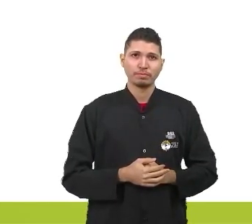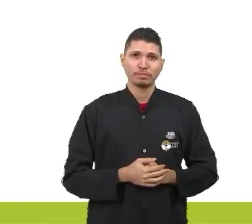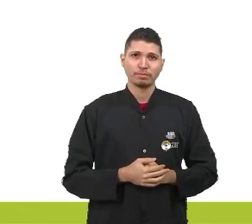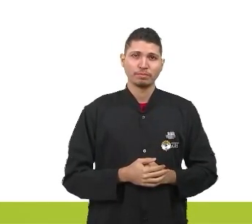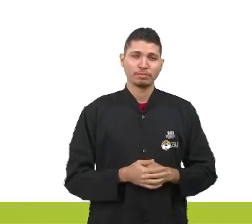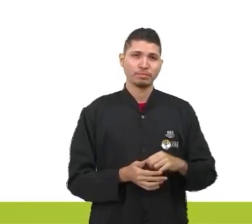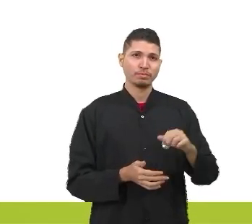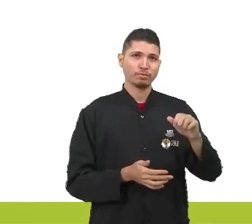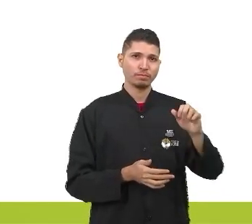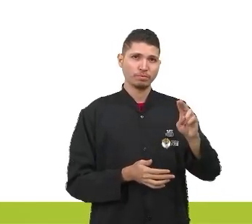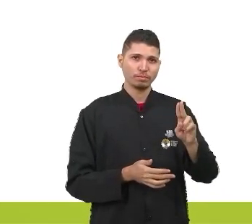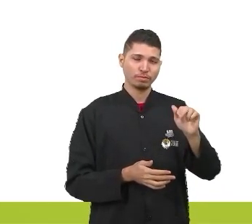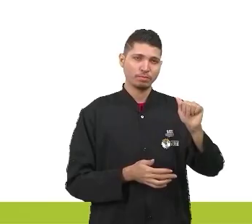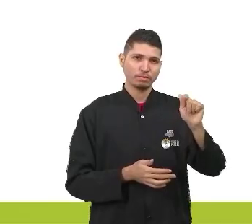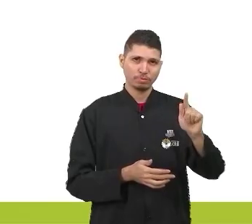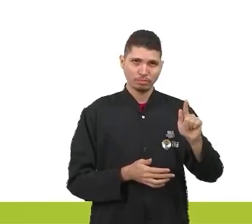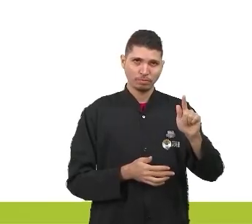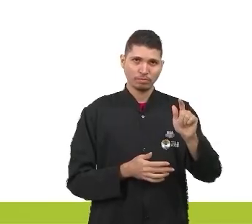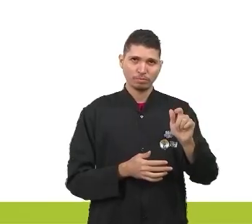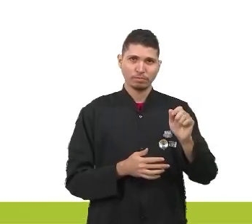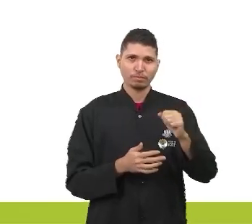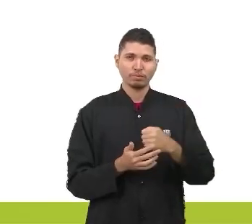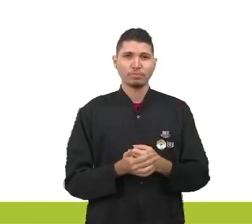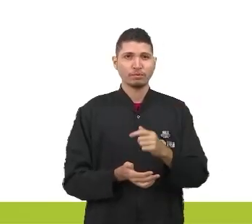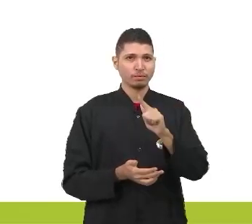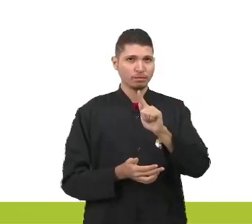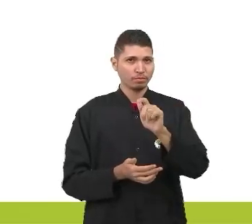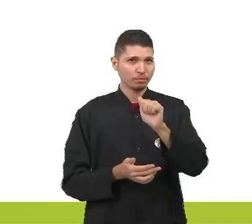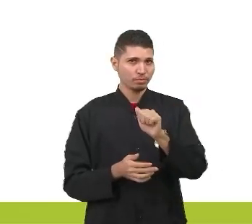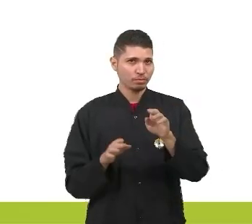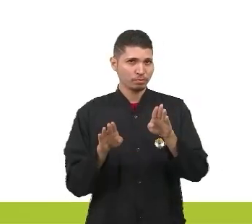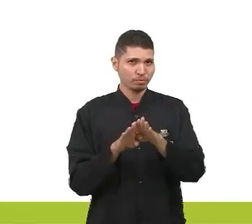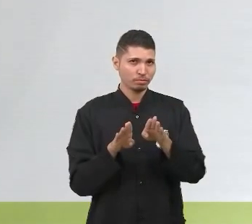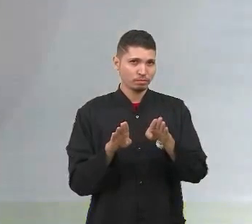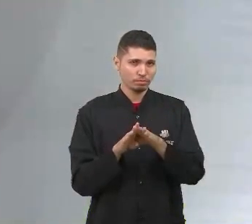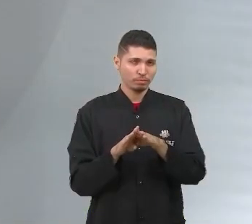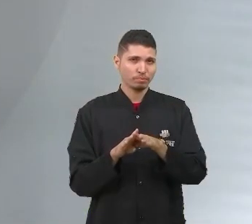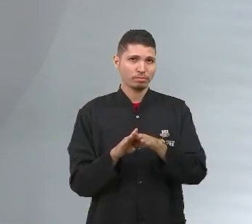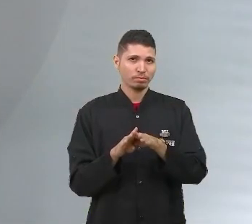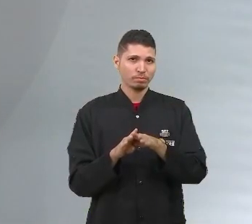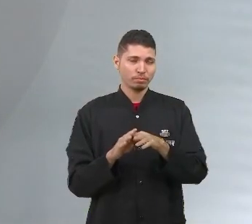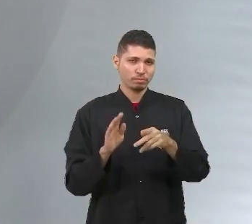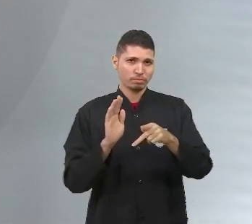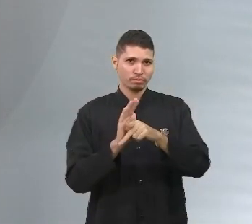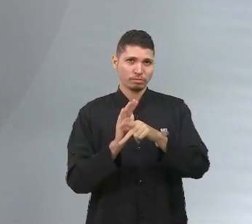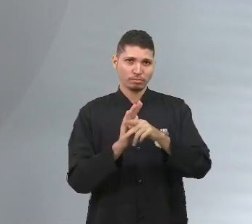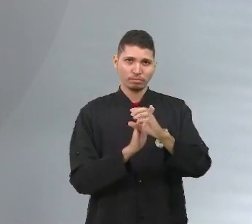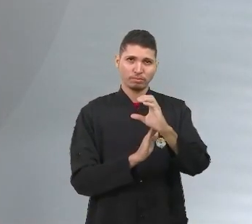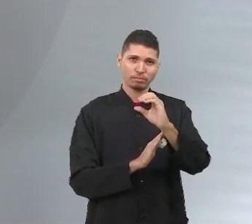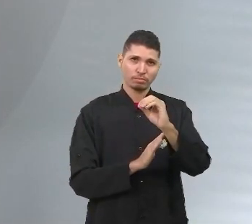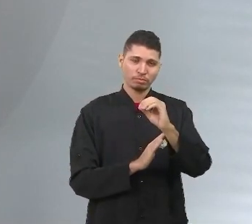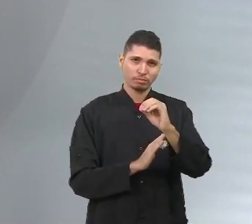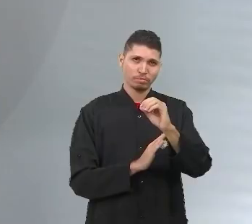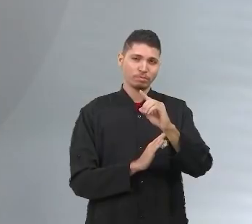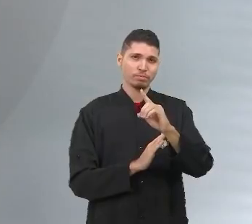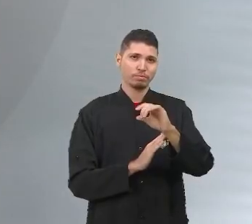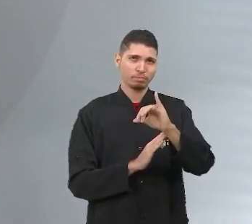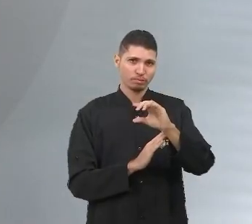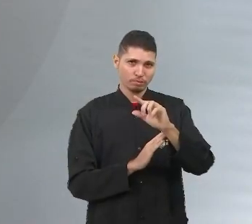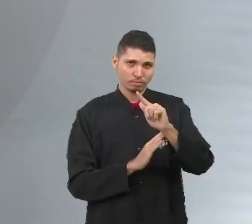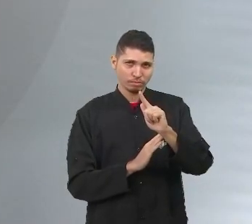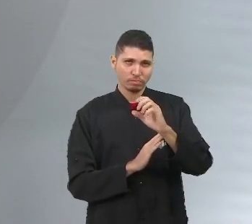UAG e do UAA, o GA também é código terminal. Para poder começar a síntese de